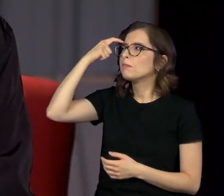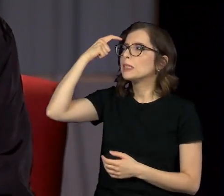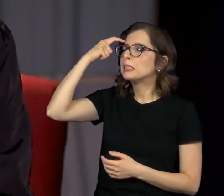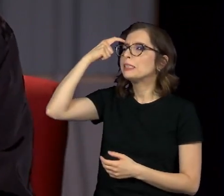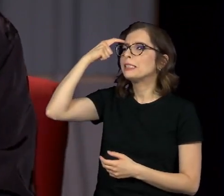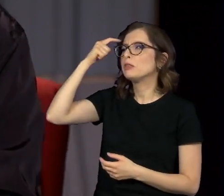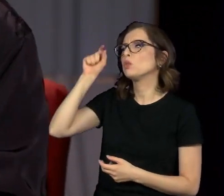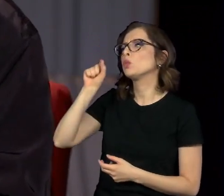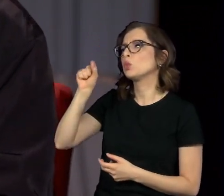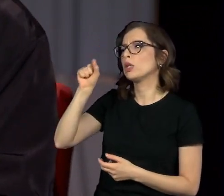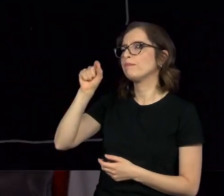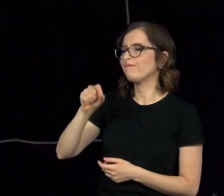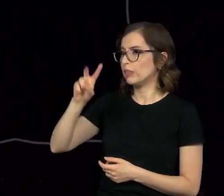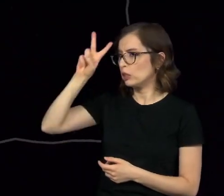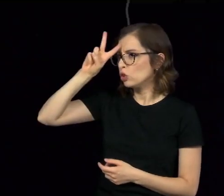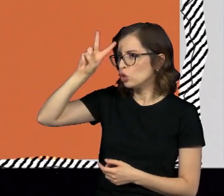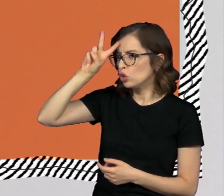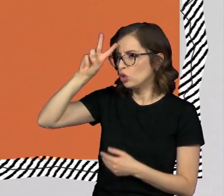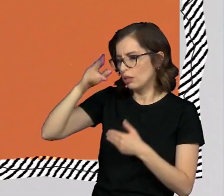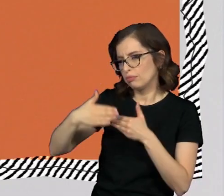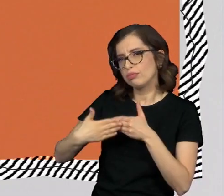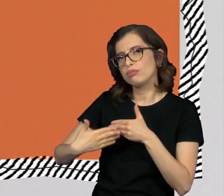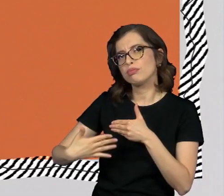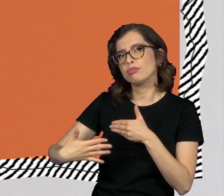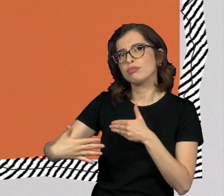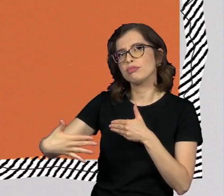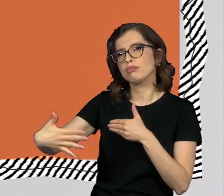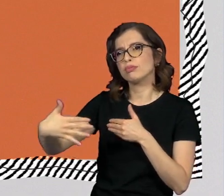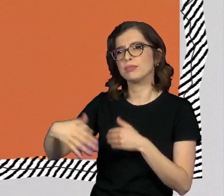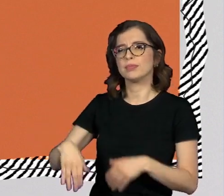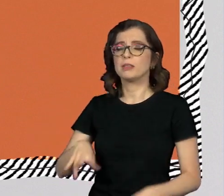será construída por todos nós.